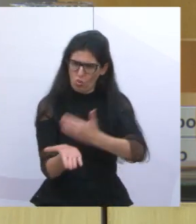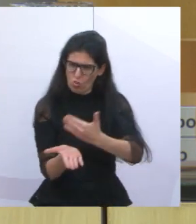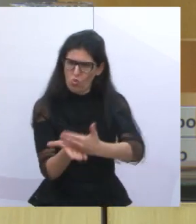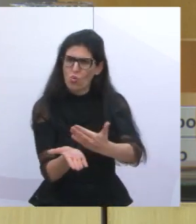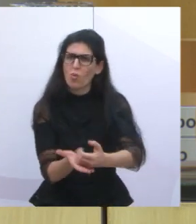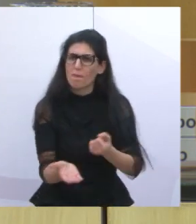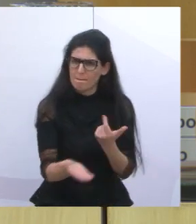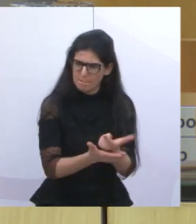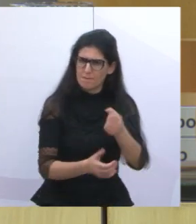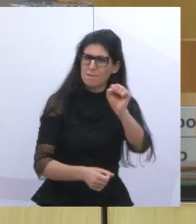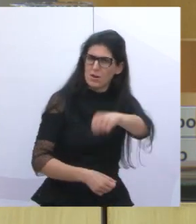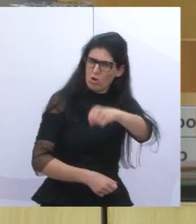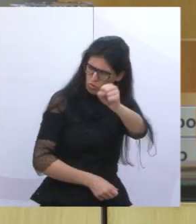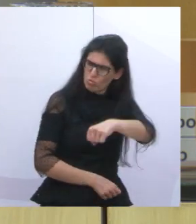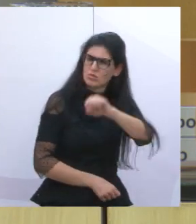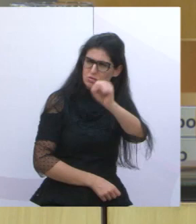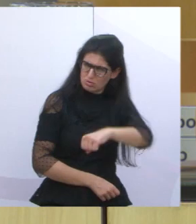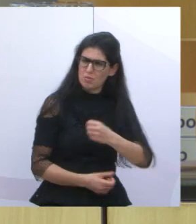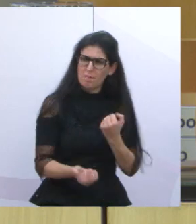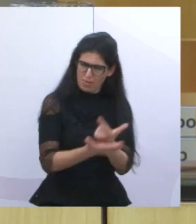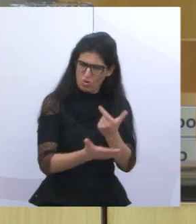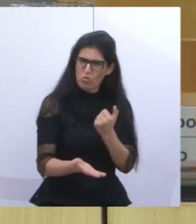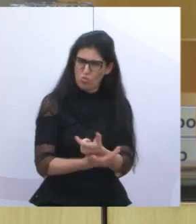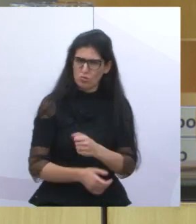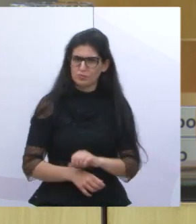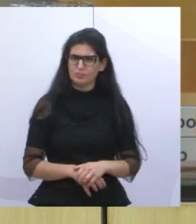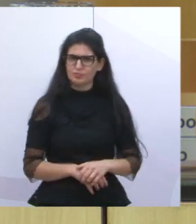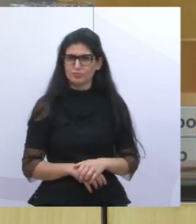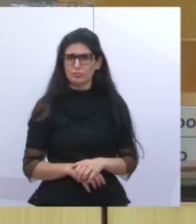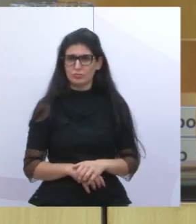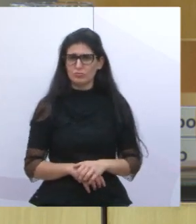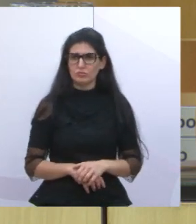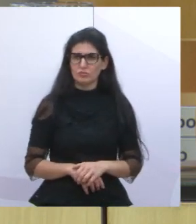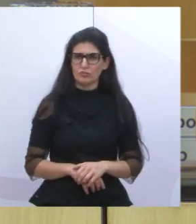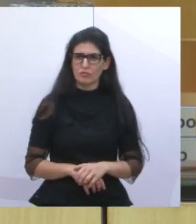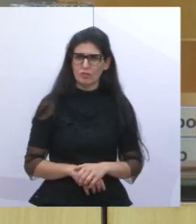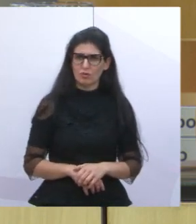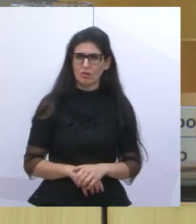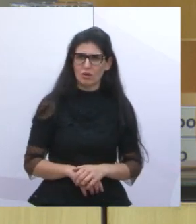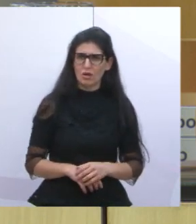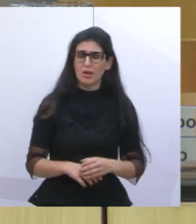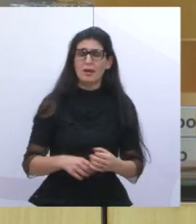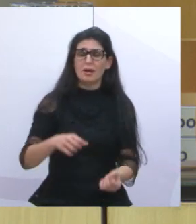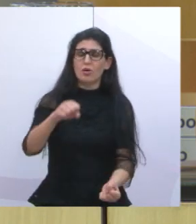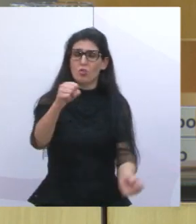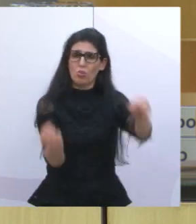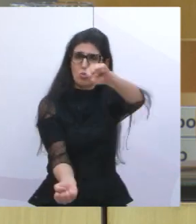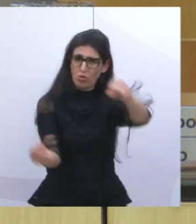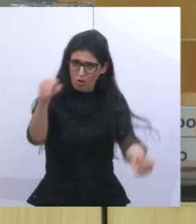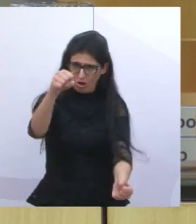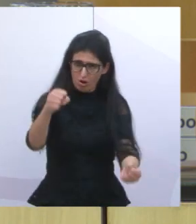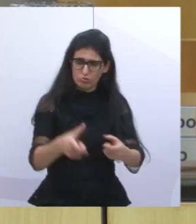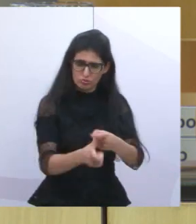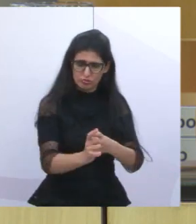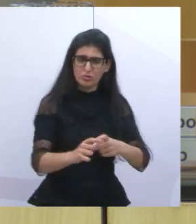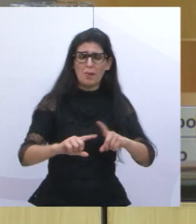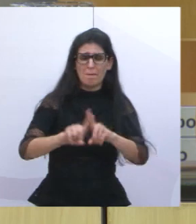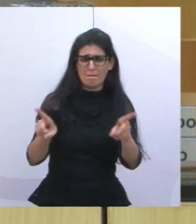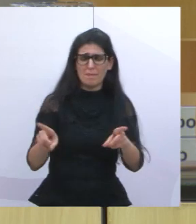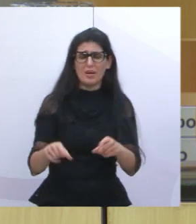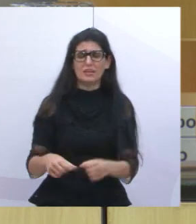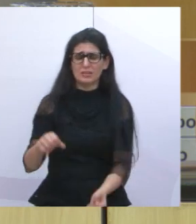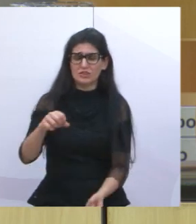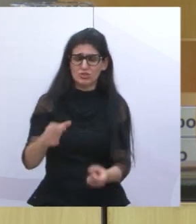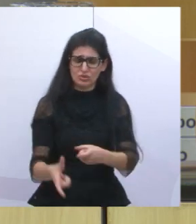por falta de condições. E acumulou IPTU. E elas, nenhuma delas, nós